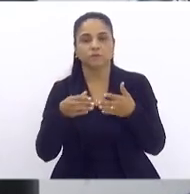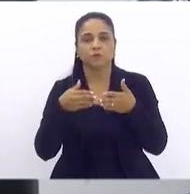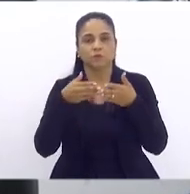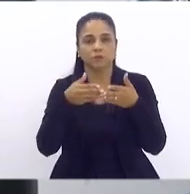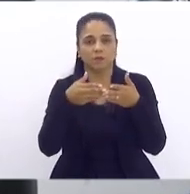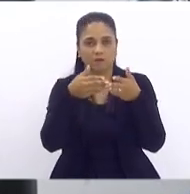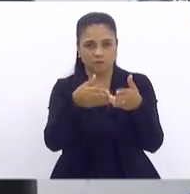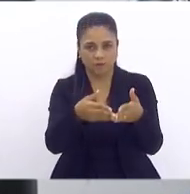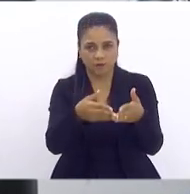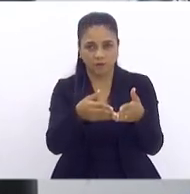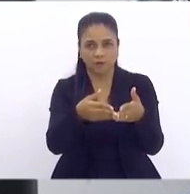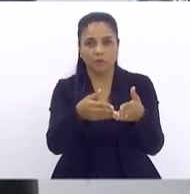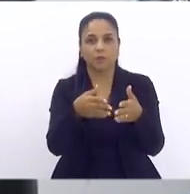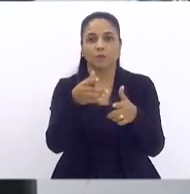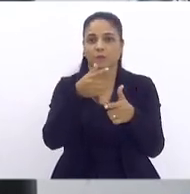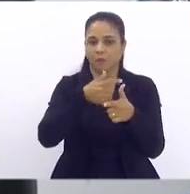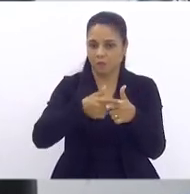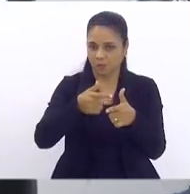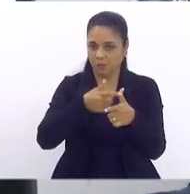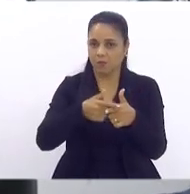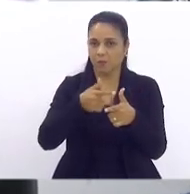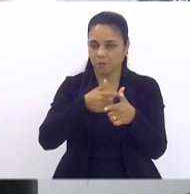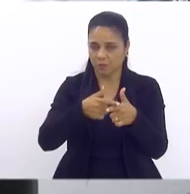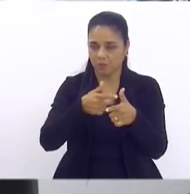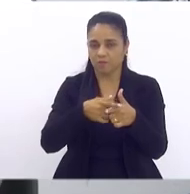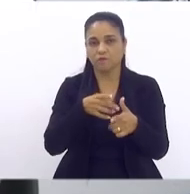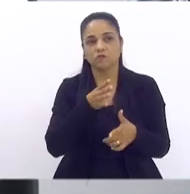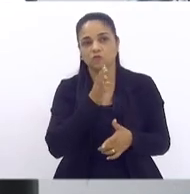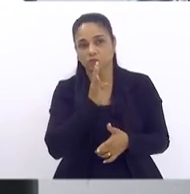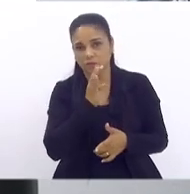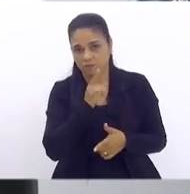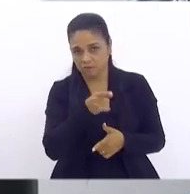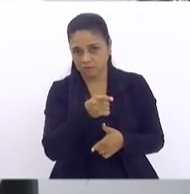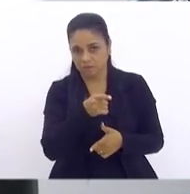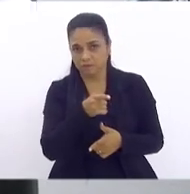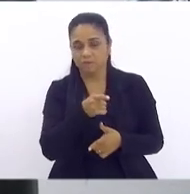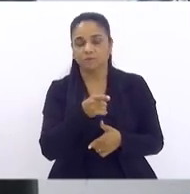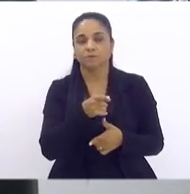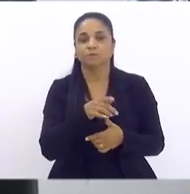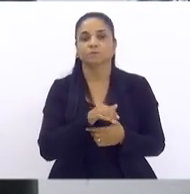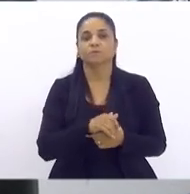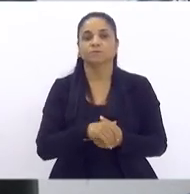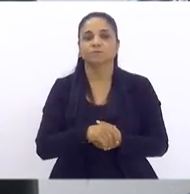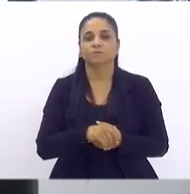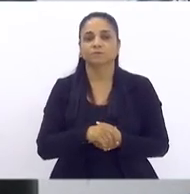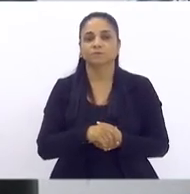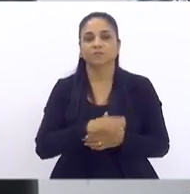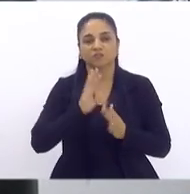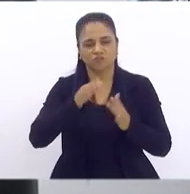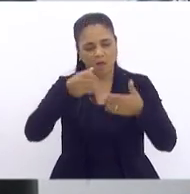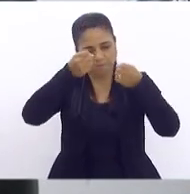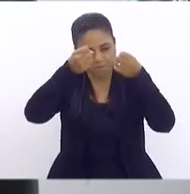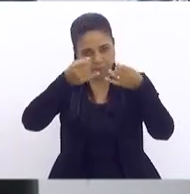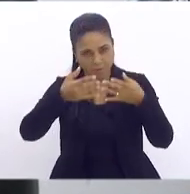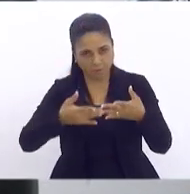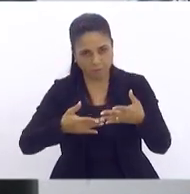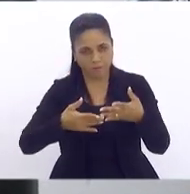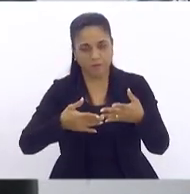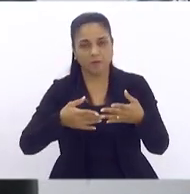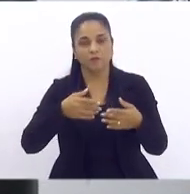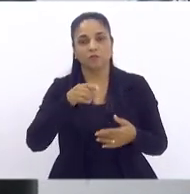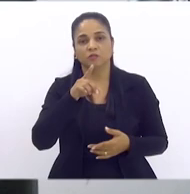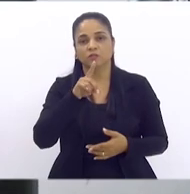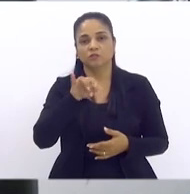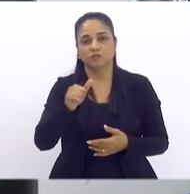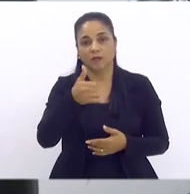esse que também foi um grande problema, que eu acho que vocês também tomaram conhecimento. Além de todos os problemas que eu acabei de relatar, no dia 10 de